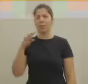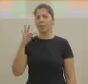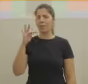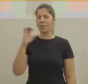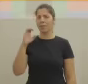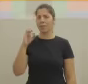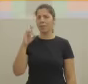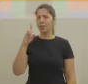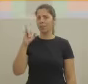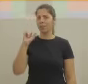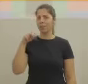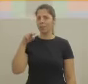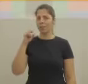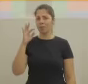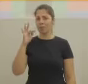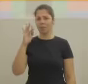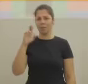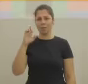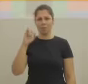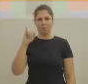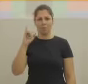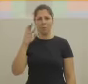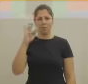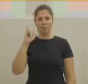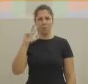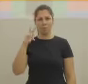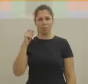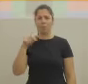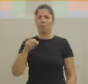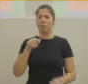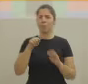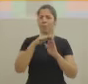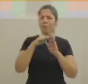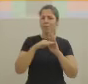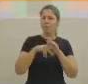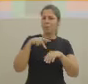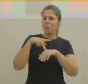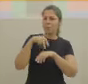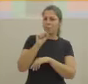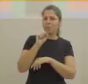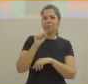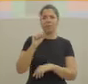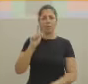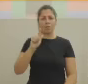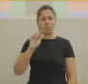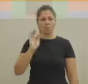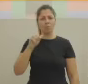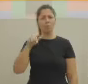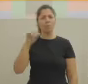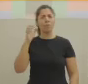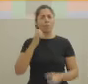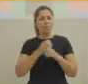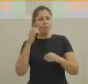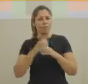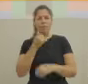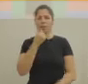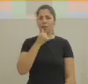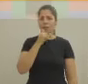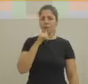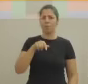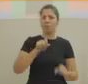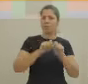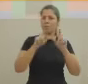o professor Teodiano Freire Basso Filho, do Programa de Pós-Graduação em Engenharia Elétrica e do Programa de Pós-Graduação em Biotecnologia da UFIS, de Vitória e